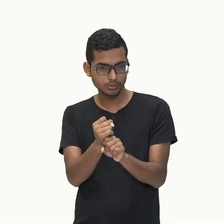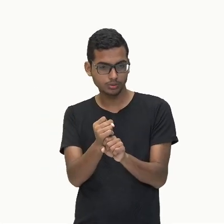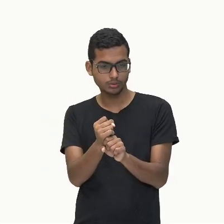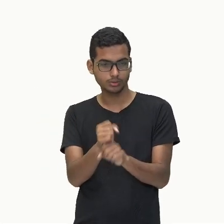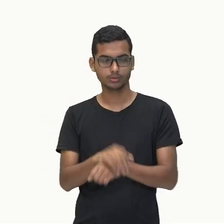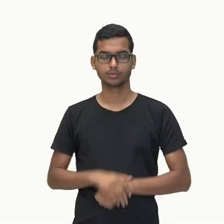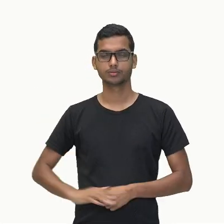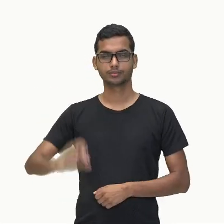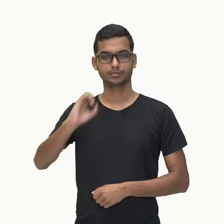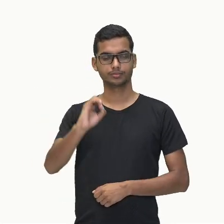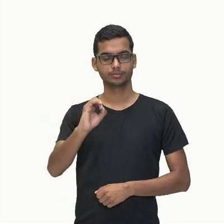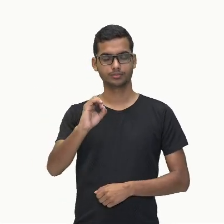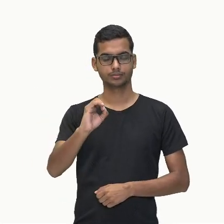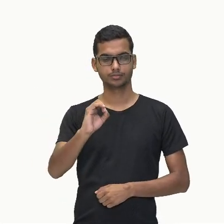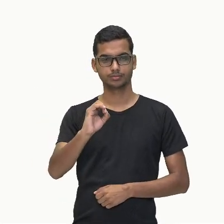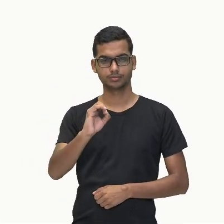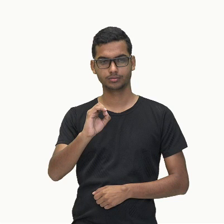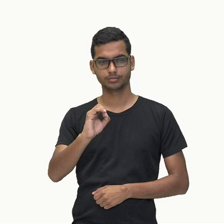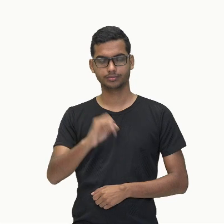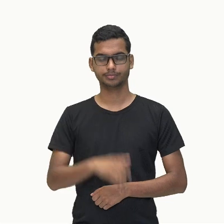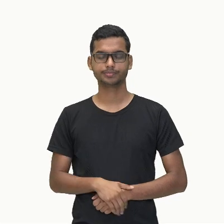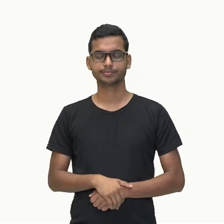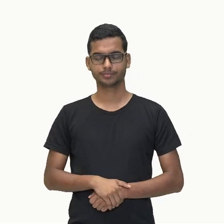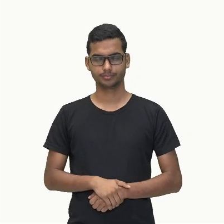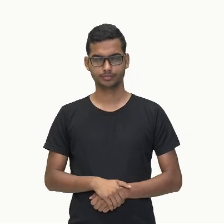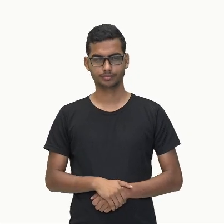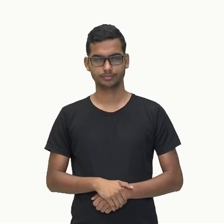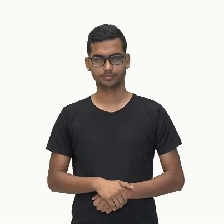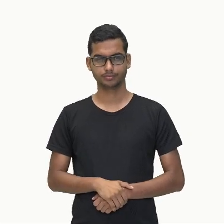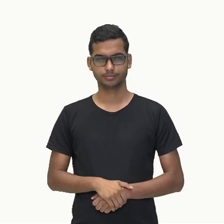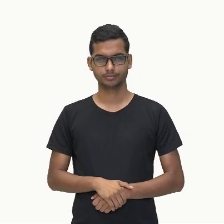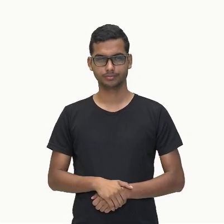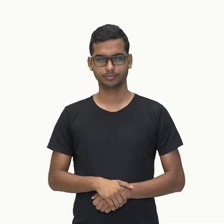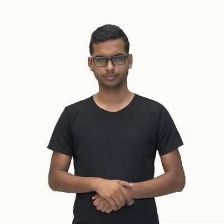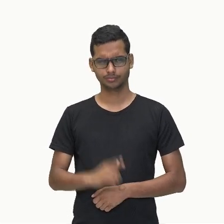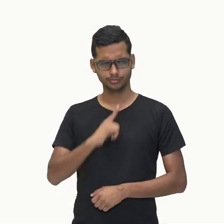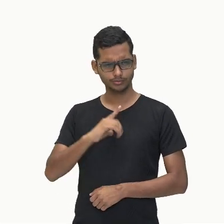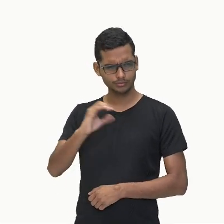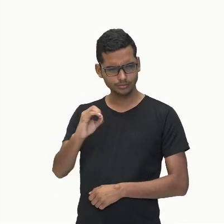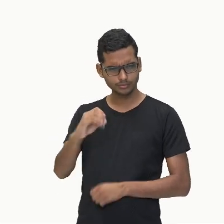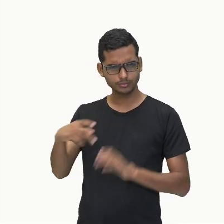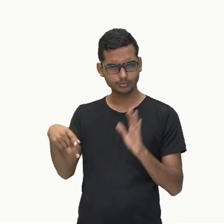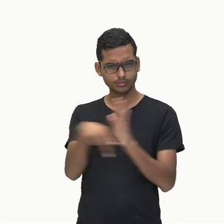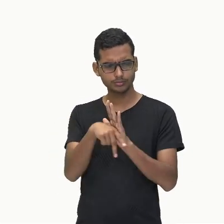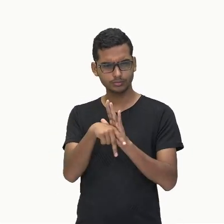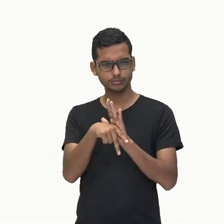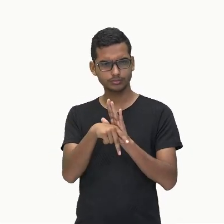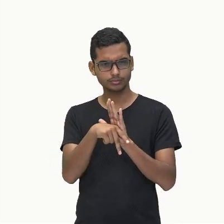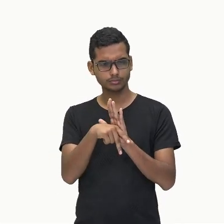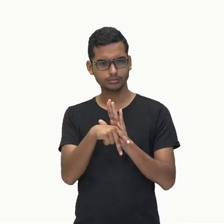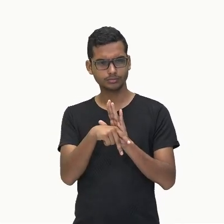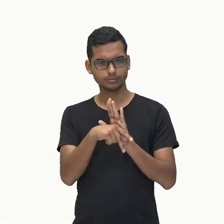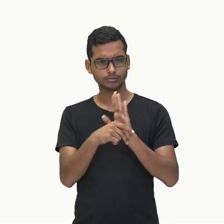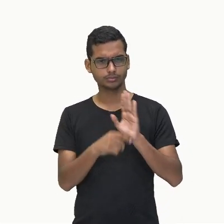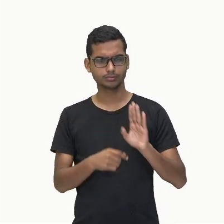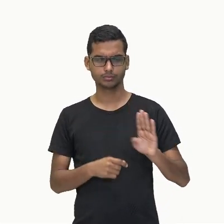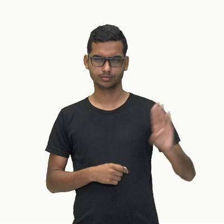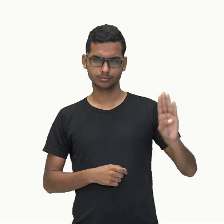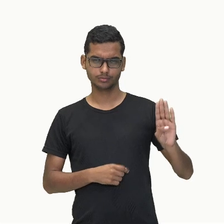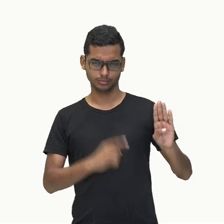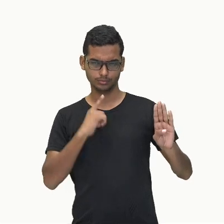é 0. Temos o 0 no conjunto Y? Perdão, no conjunto B?